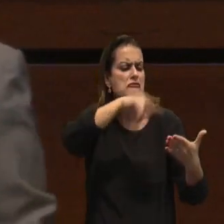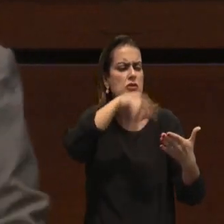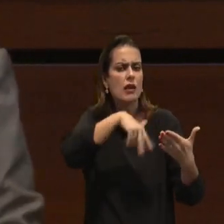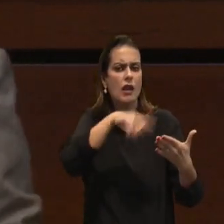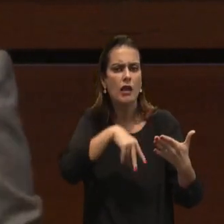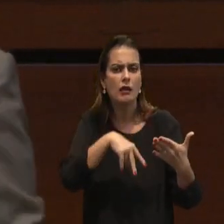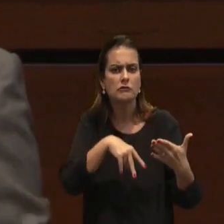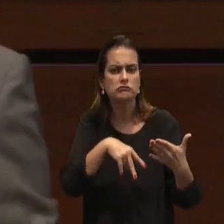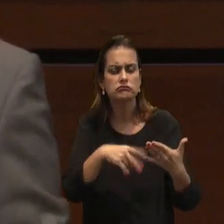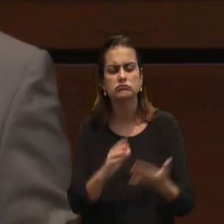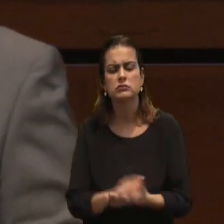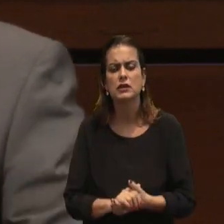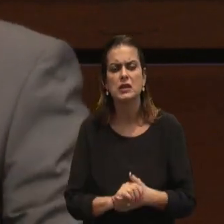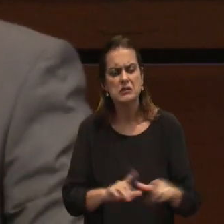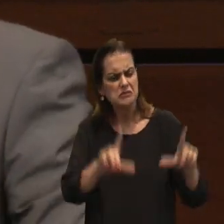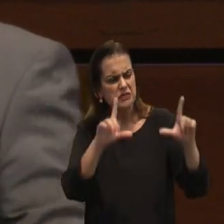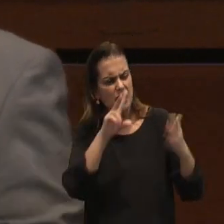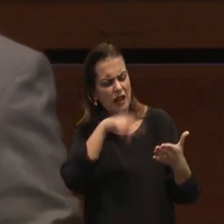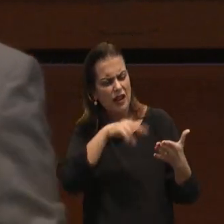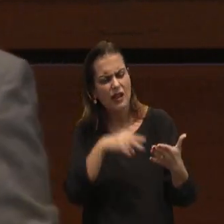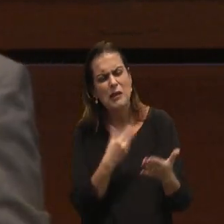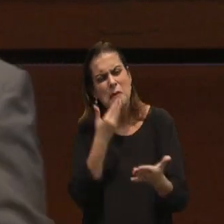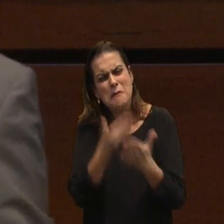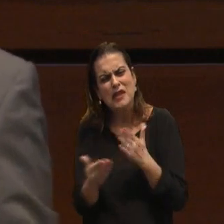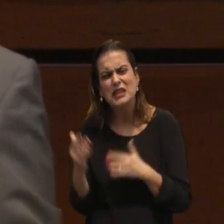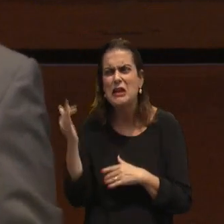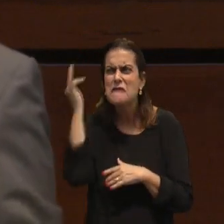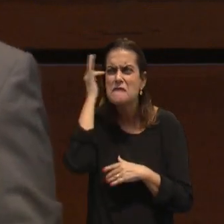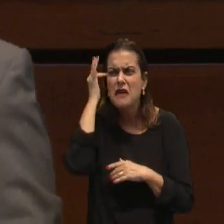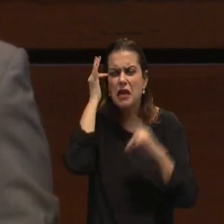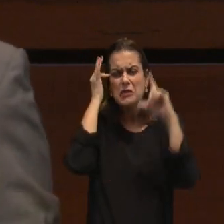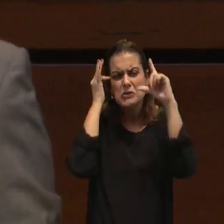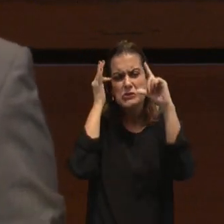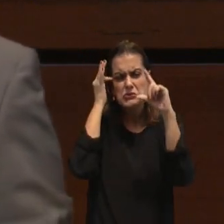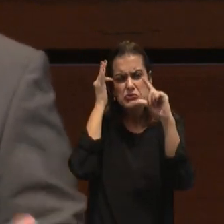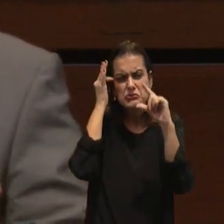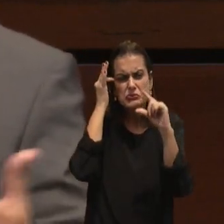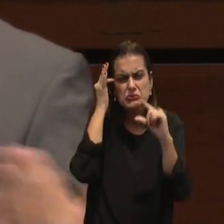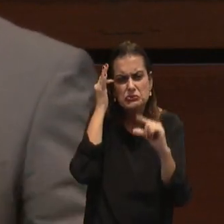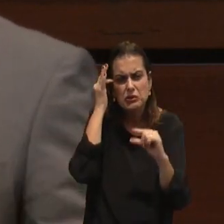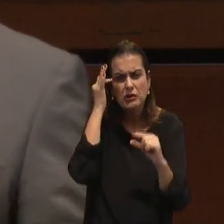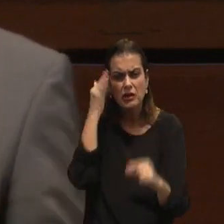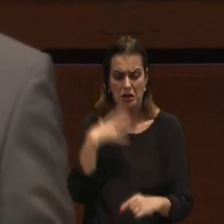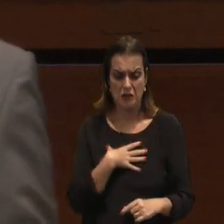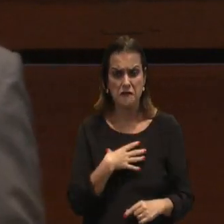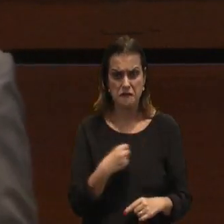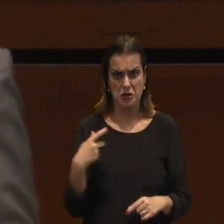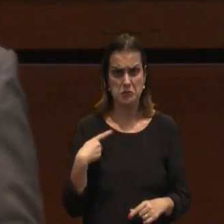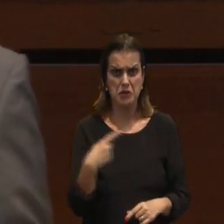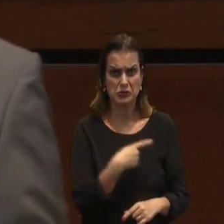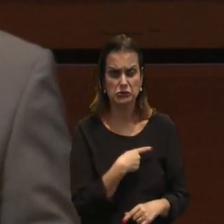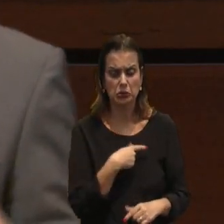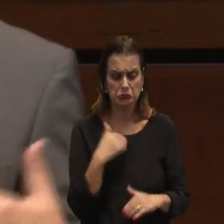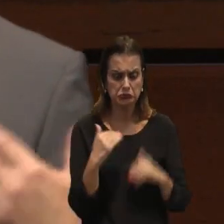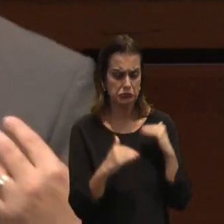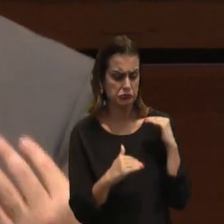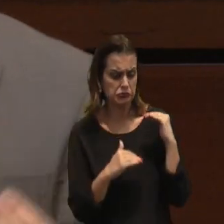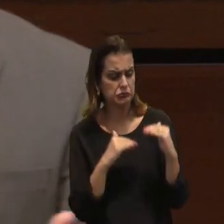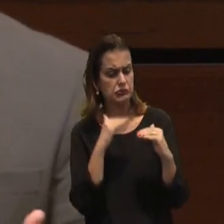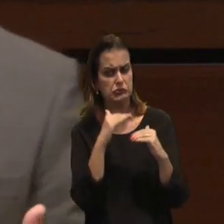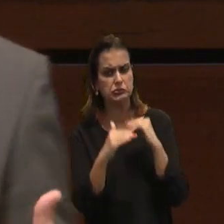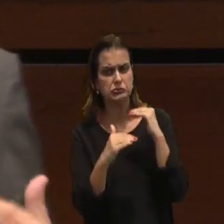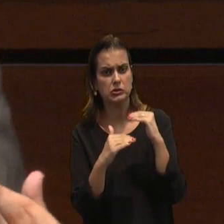matéria, e a matéria diz que ele já vinha perdendo a sua fé, filho de pastor, e ele vem crescendo, vem se desenvolvendo, e ele então vem